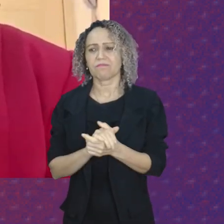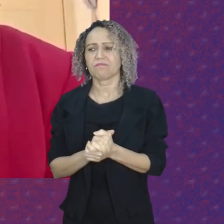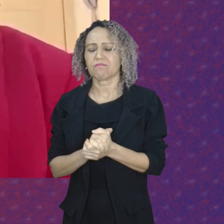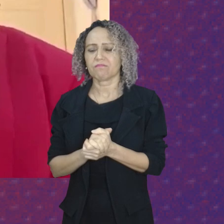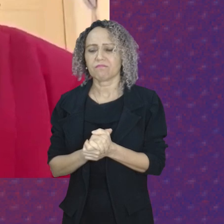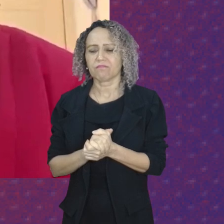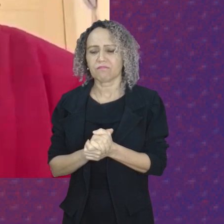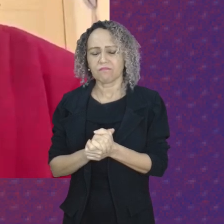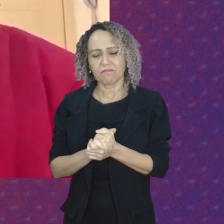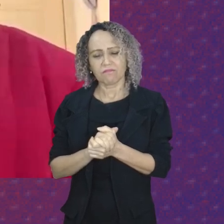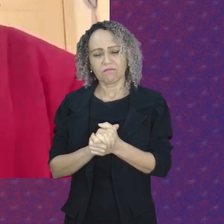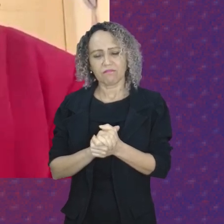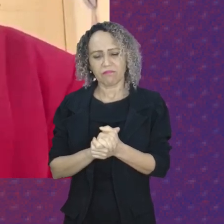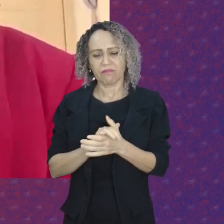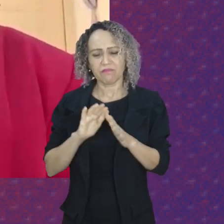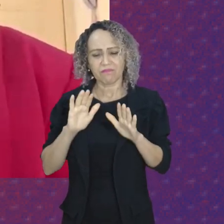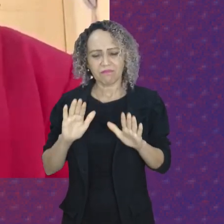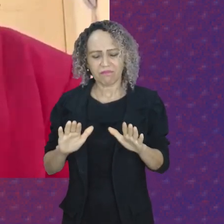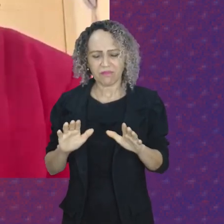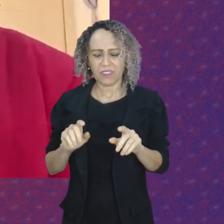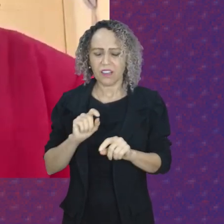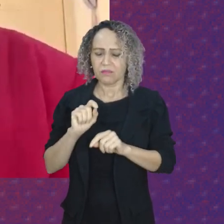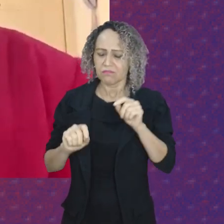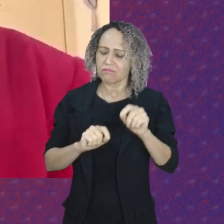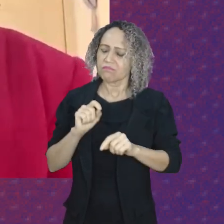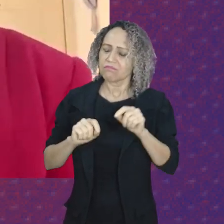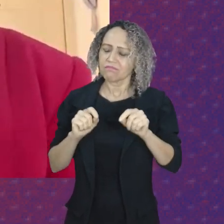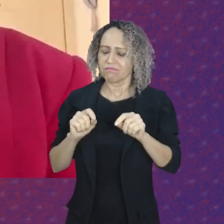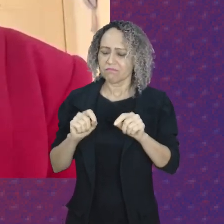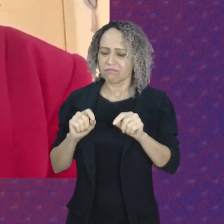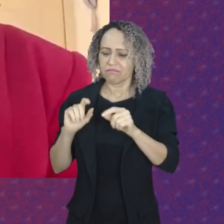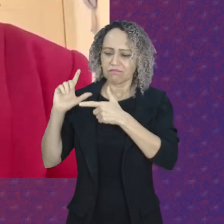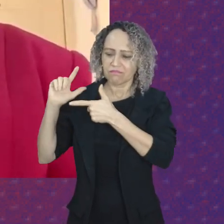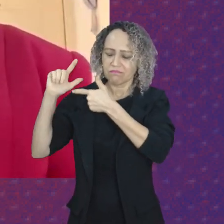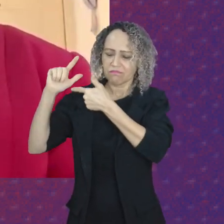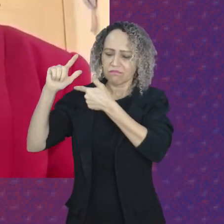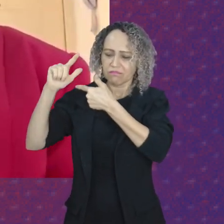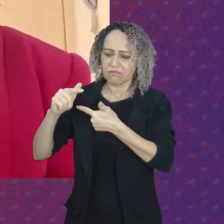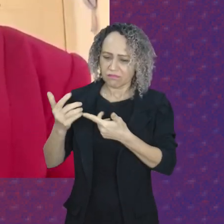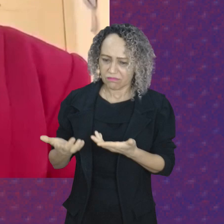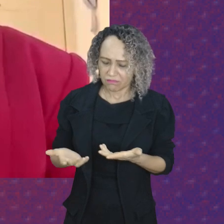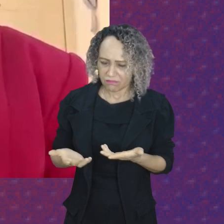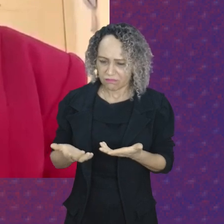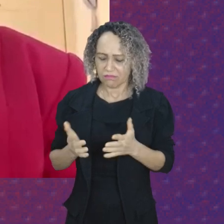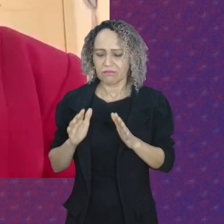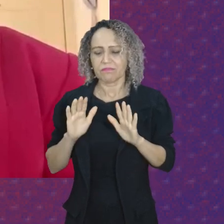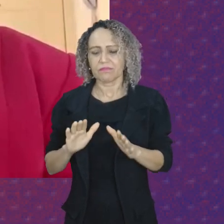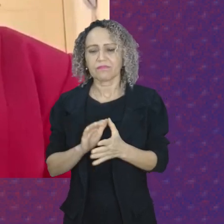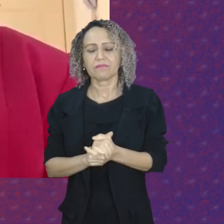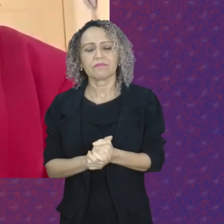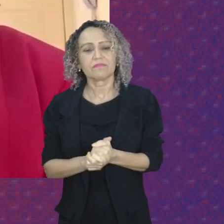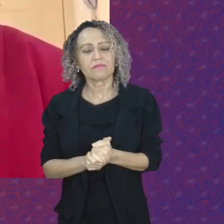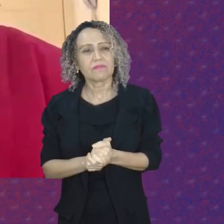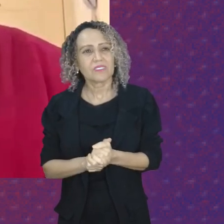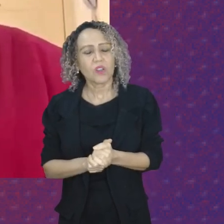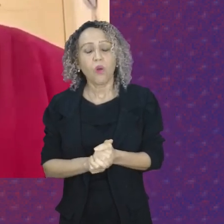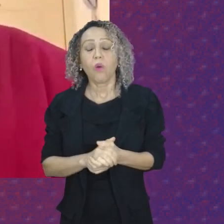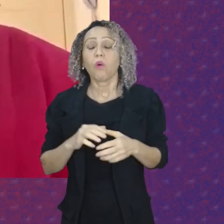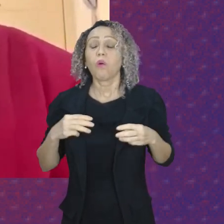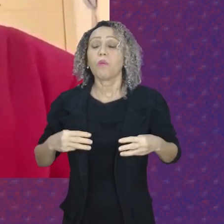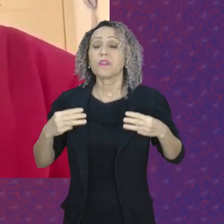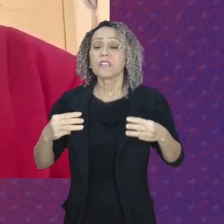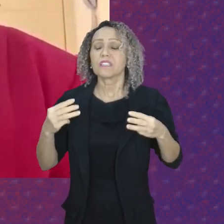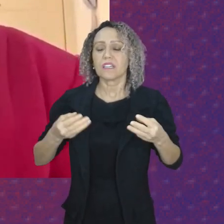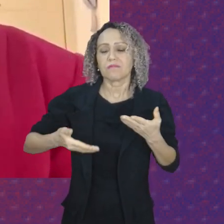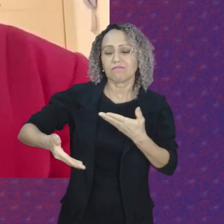visão tradicionalista e ultraconservadora do Ocidente. A expressa orientação do Ministério das Relações